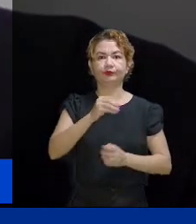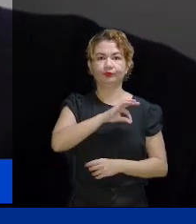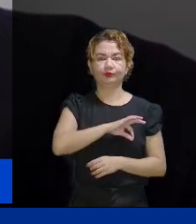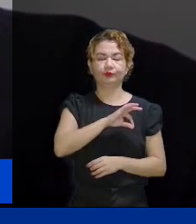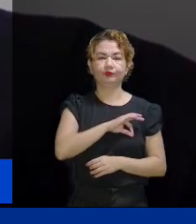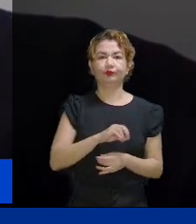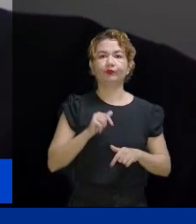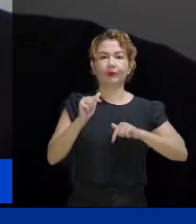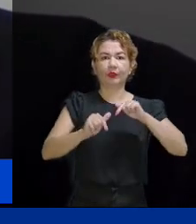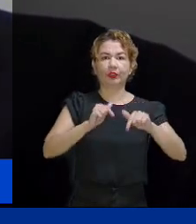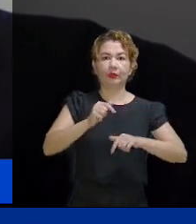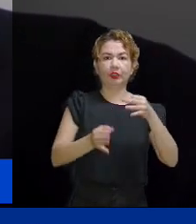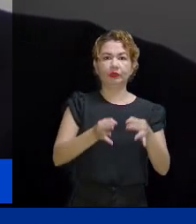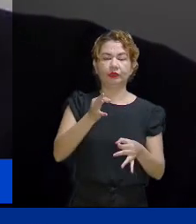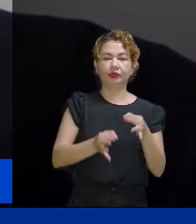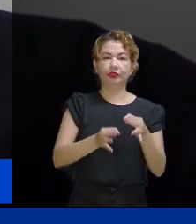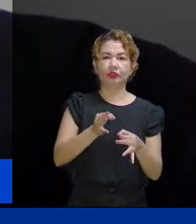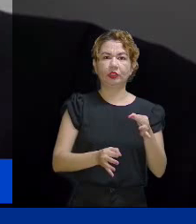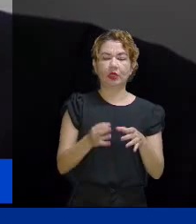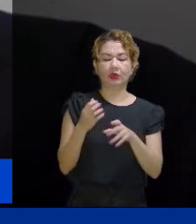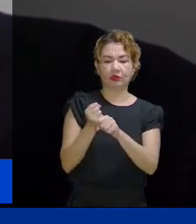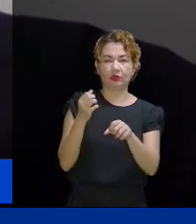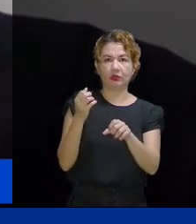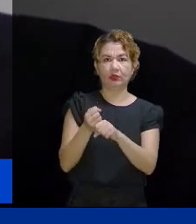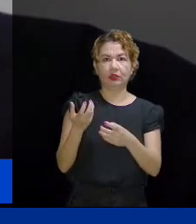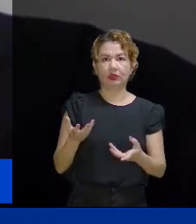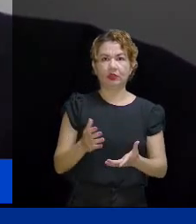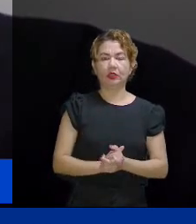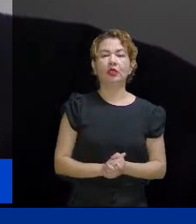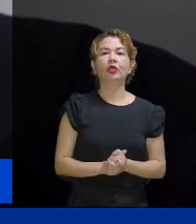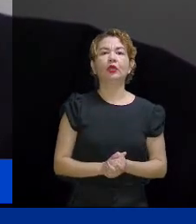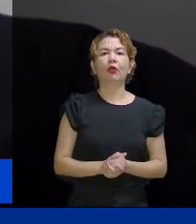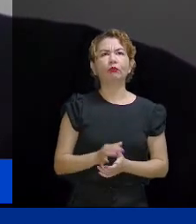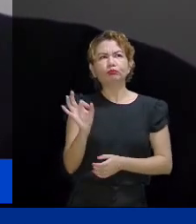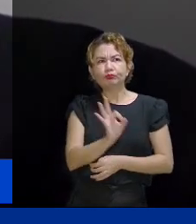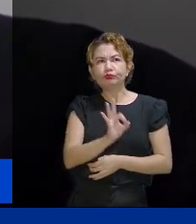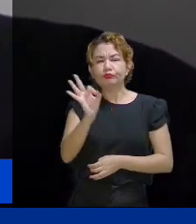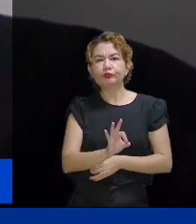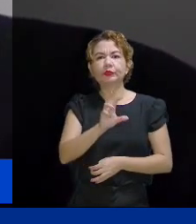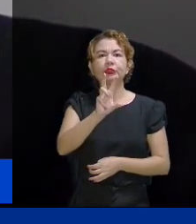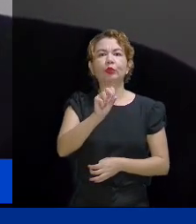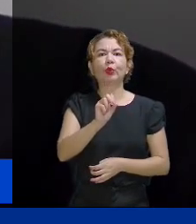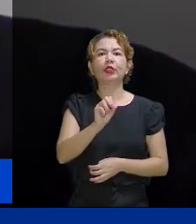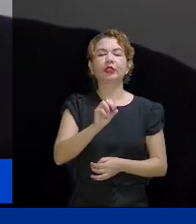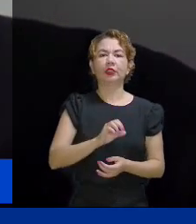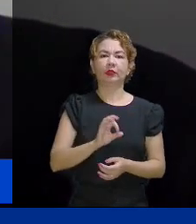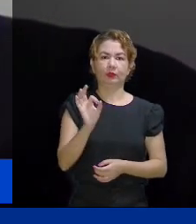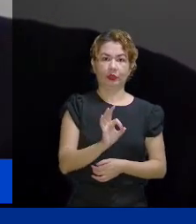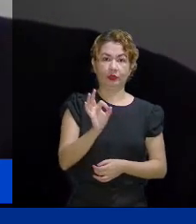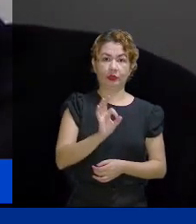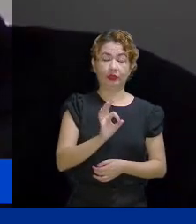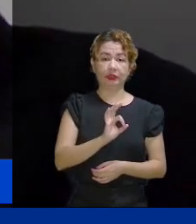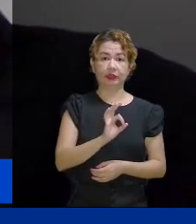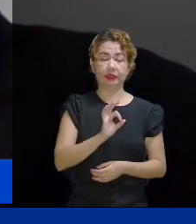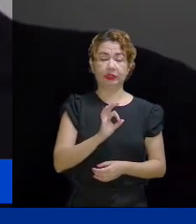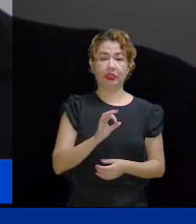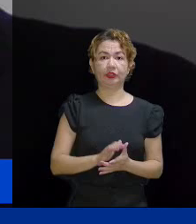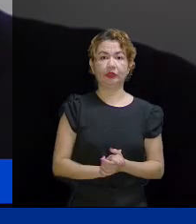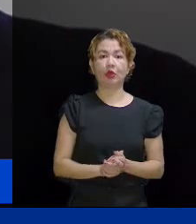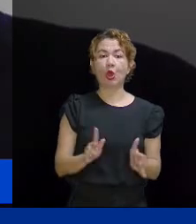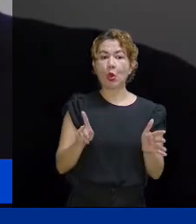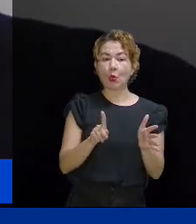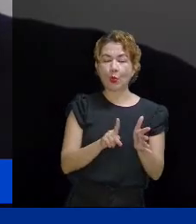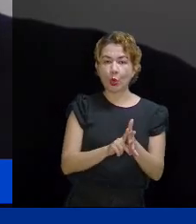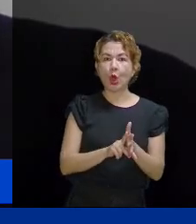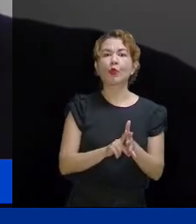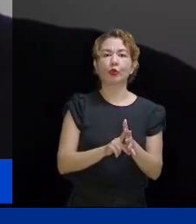judiciária será calculada mediante a aplicação do percentual de 140% sobre o vencimento básico,